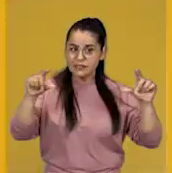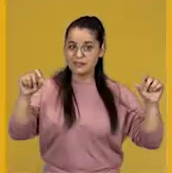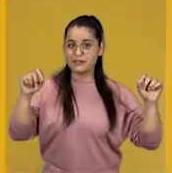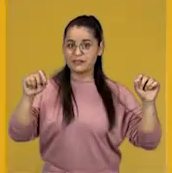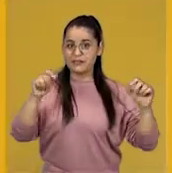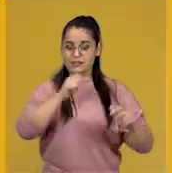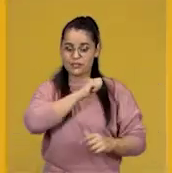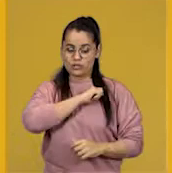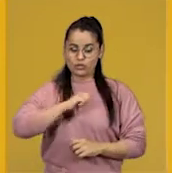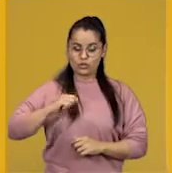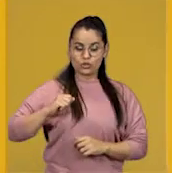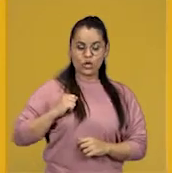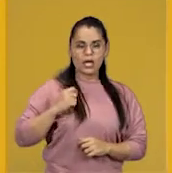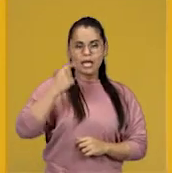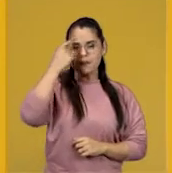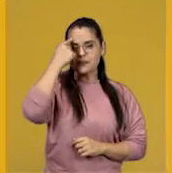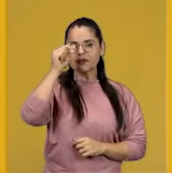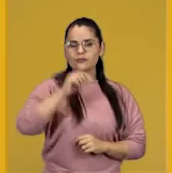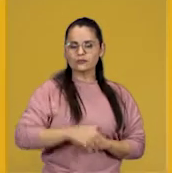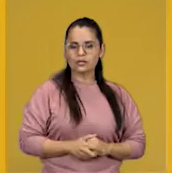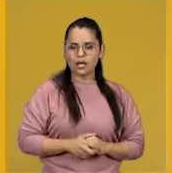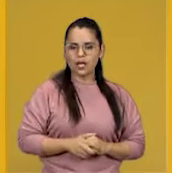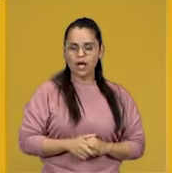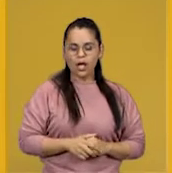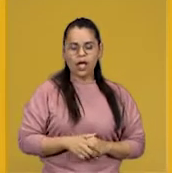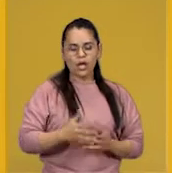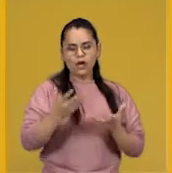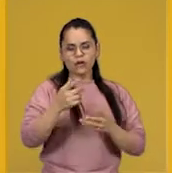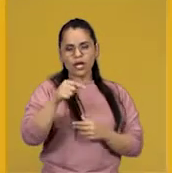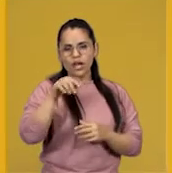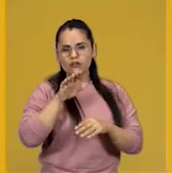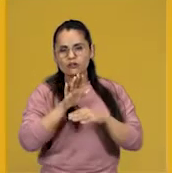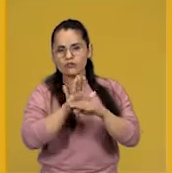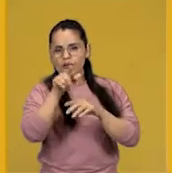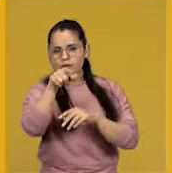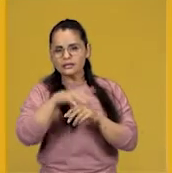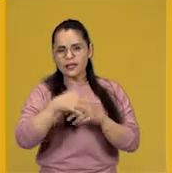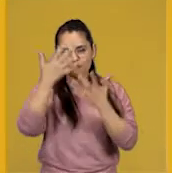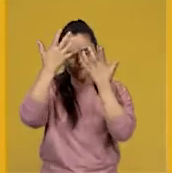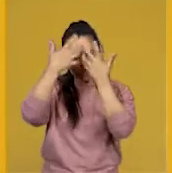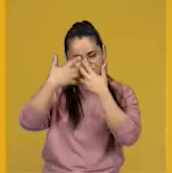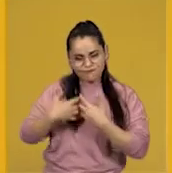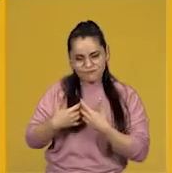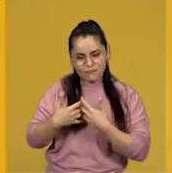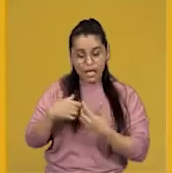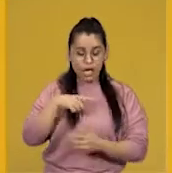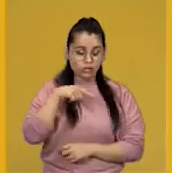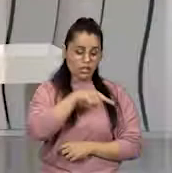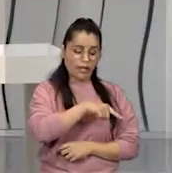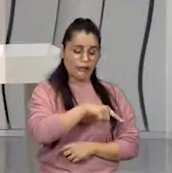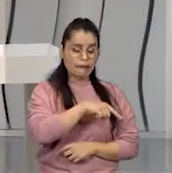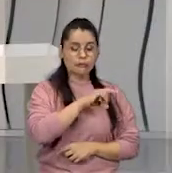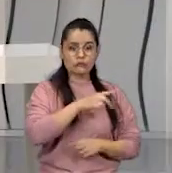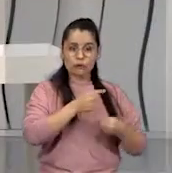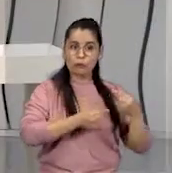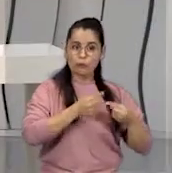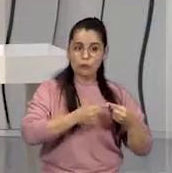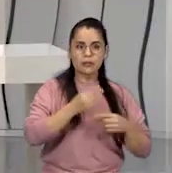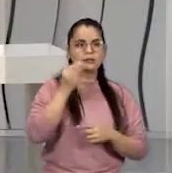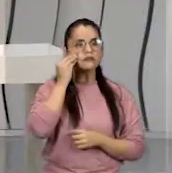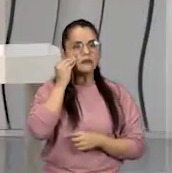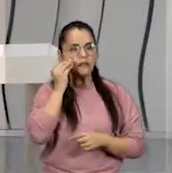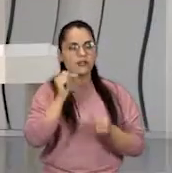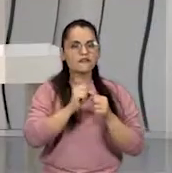Sócrates, como ele levava as pessoas à reflexão, eu tinha lá os sofistas trabalhando com a política, tentando convencer as pessoas